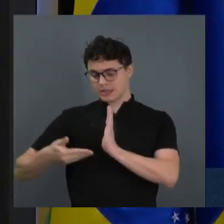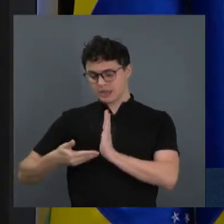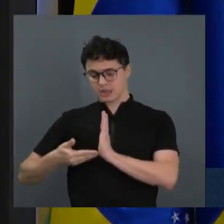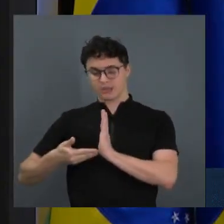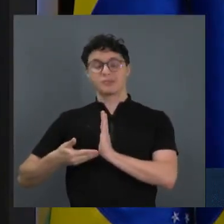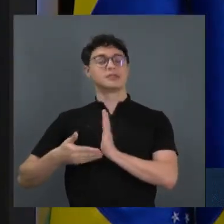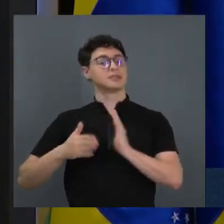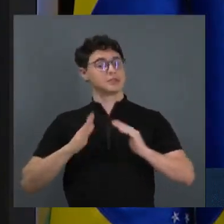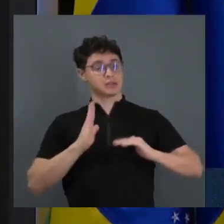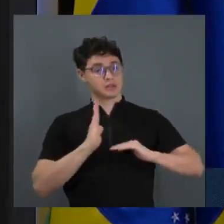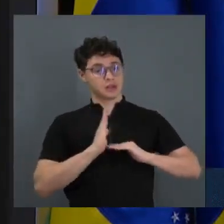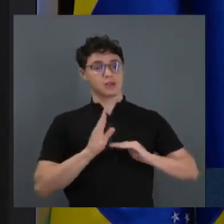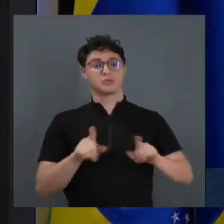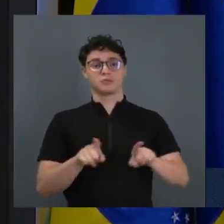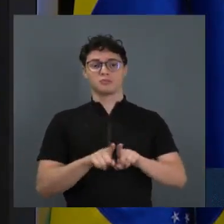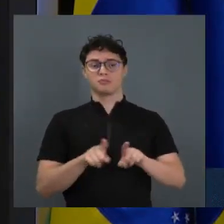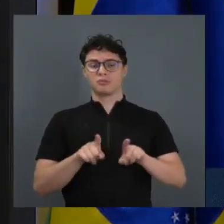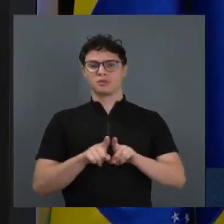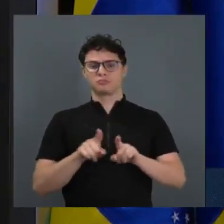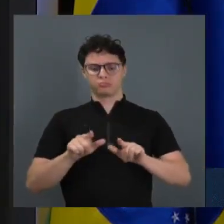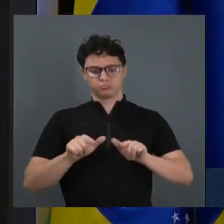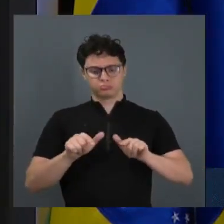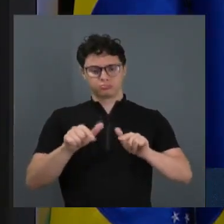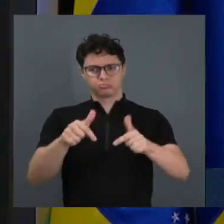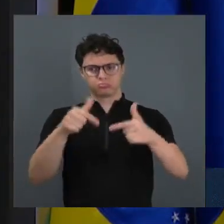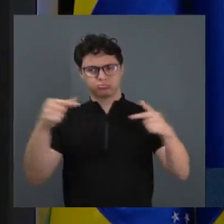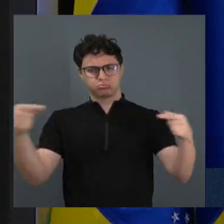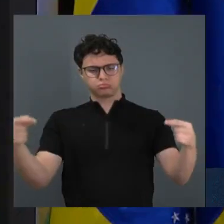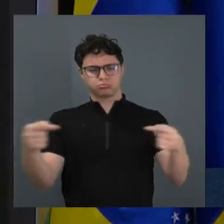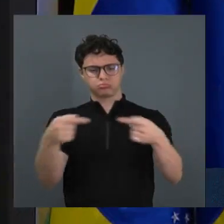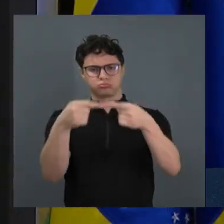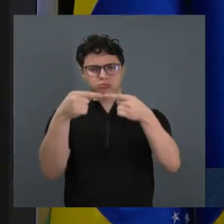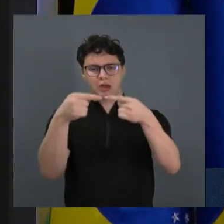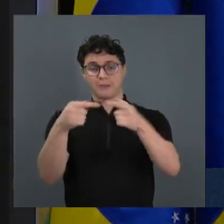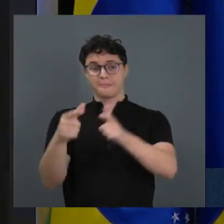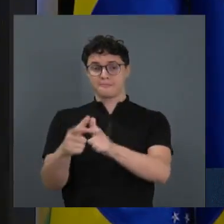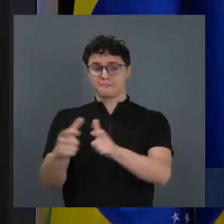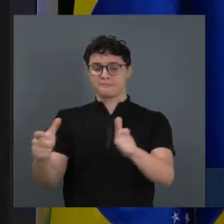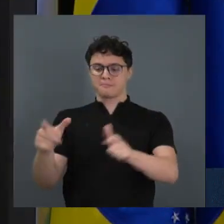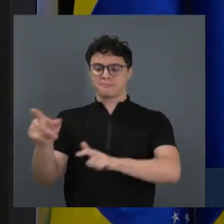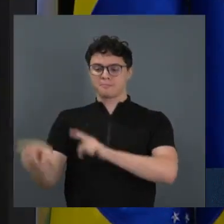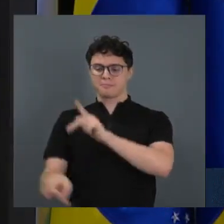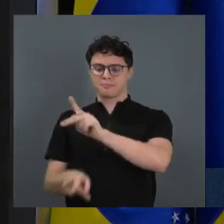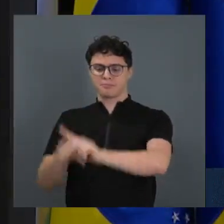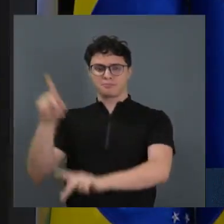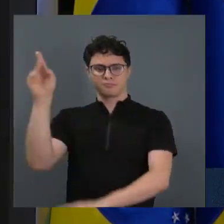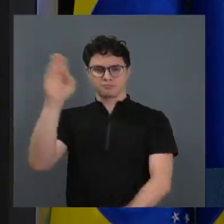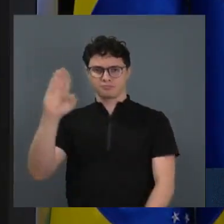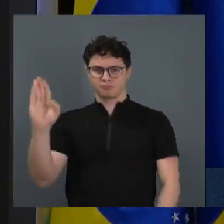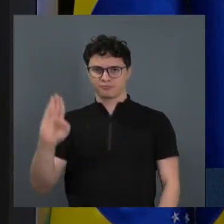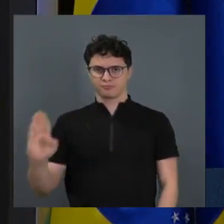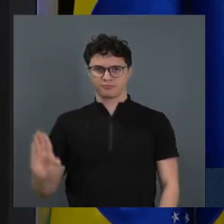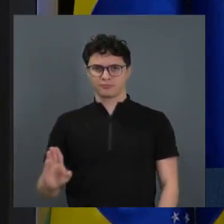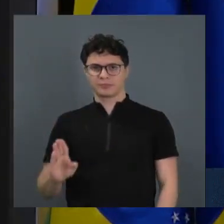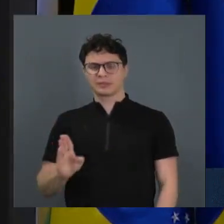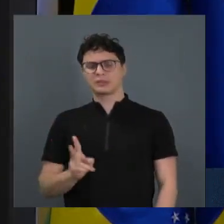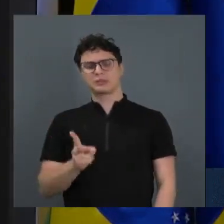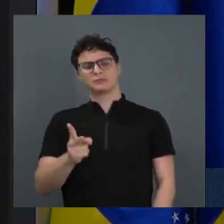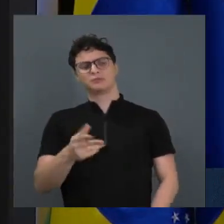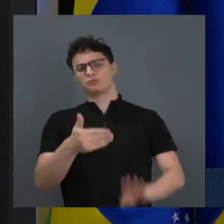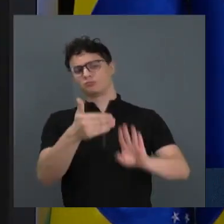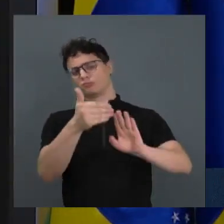Senado nunca deixou de estar em sintonia com a grande maioria do povo brasileiro, que sempre